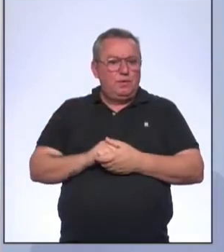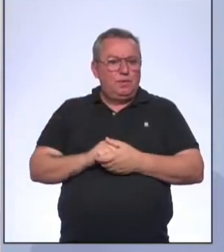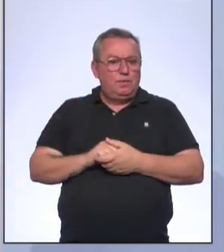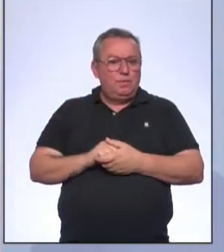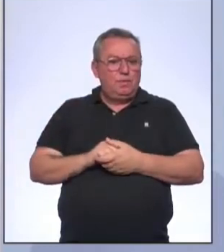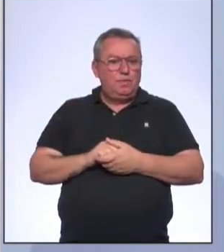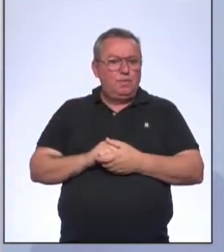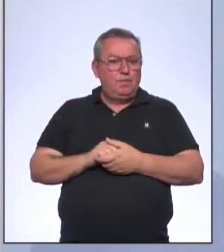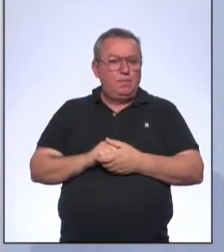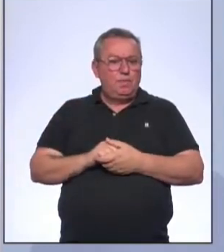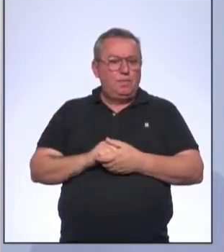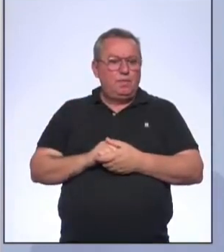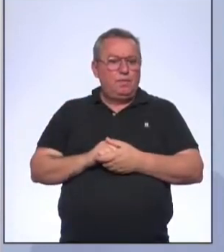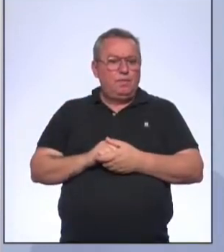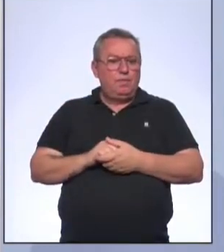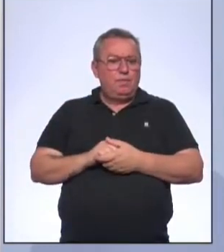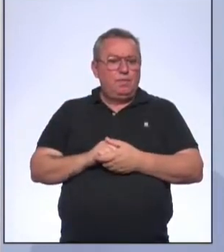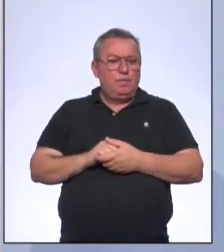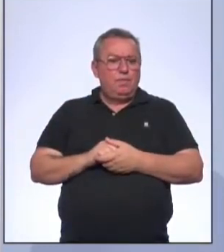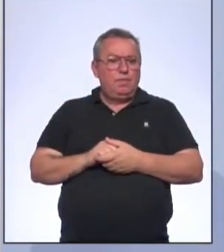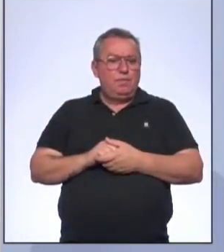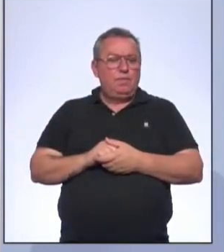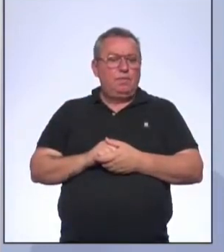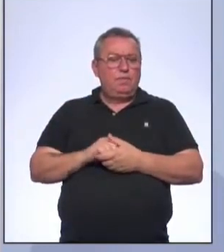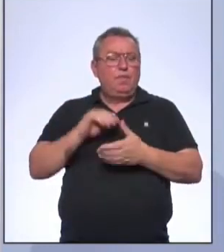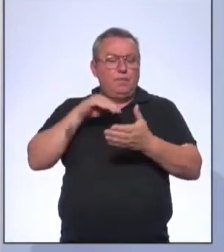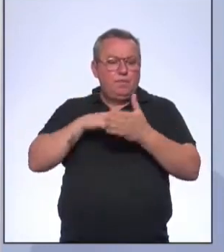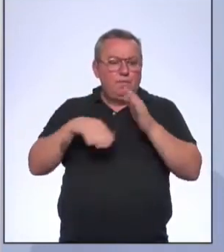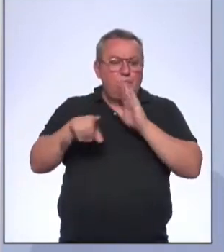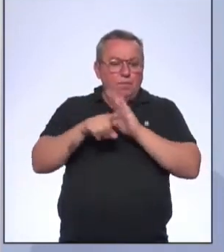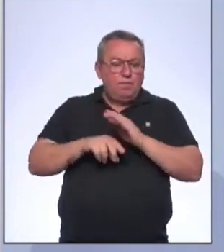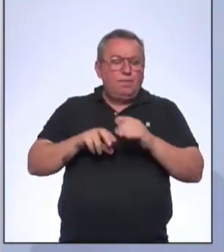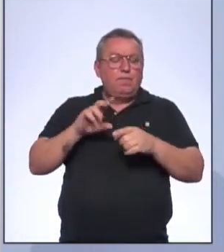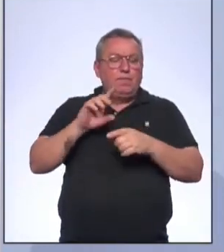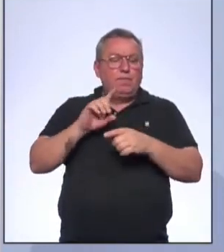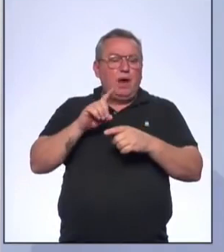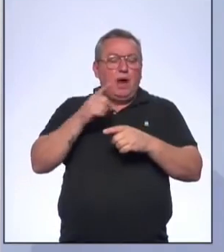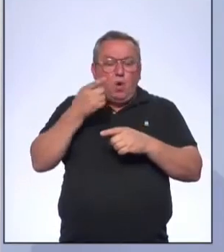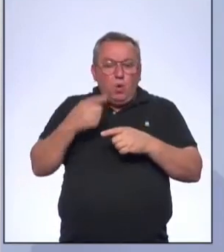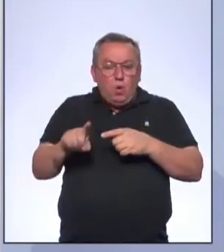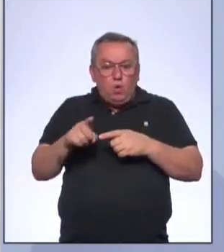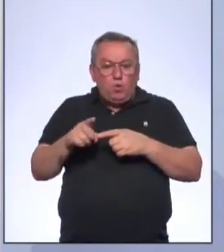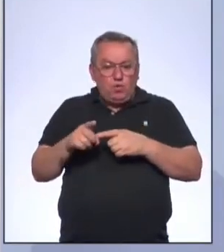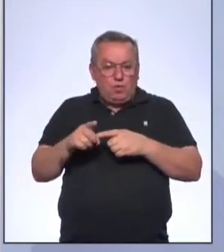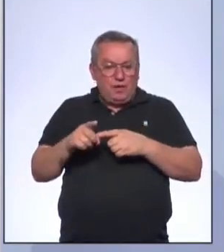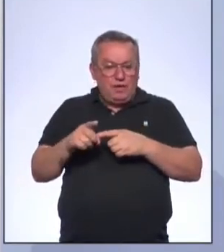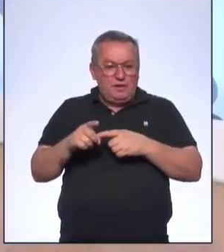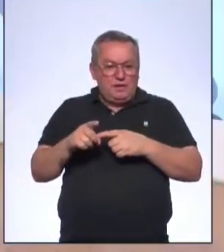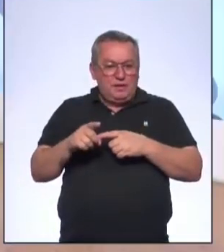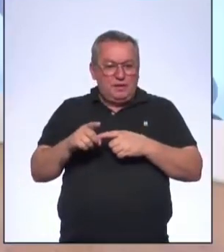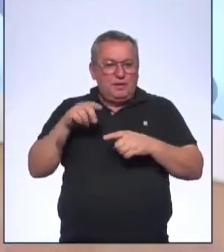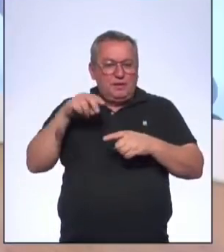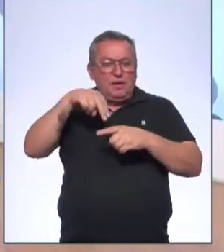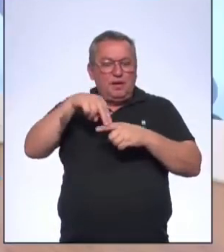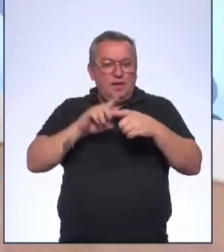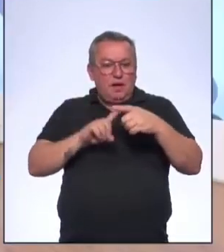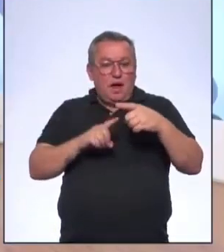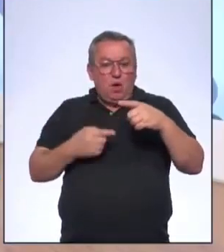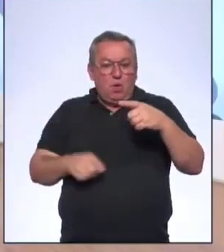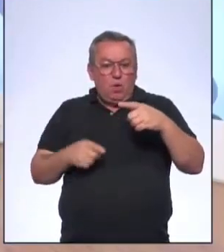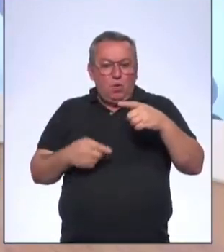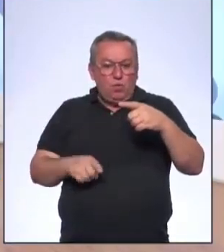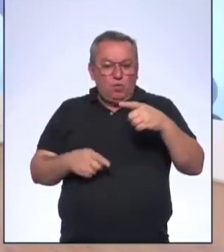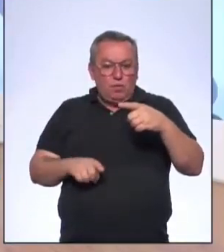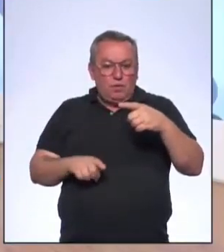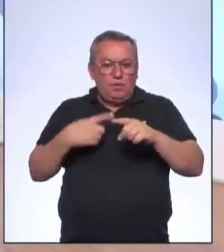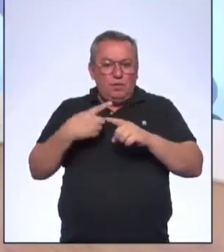simplificações consecutivas aqui, ó, até chegar na fração irredutível, não é isso? É, e na verdade, assim, por que a gente também está utilizando a divisão por